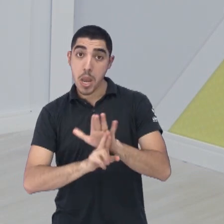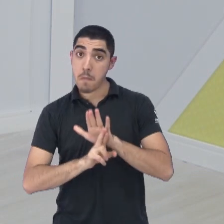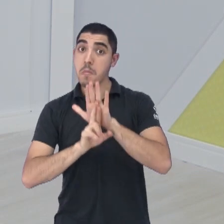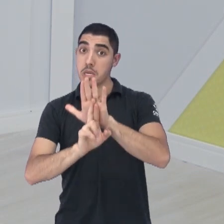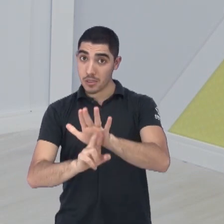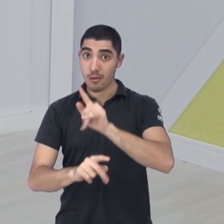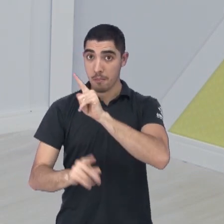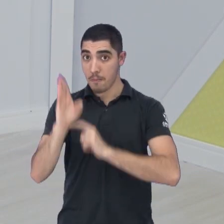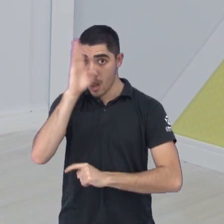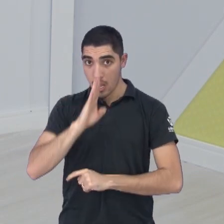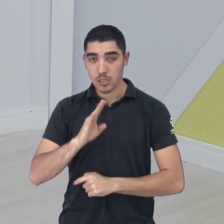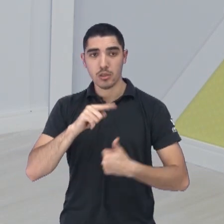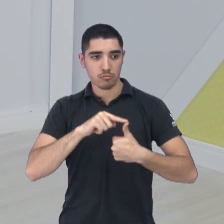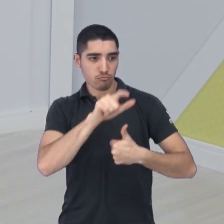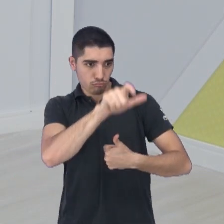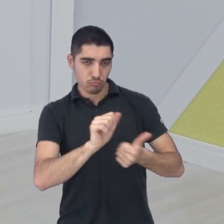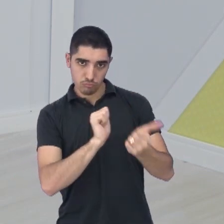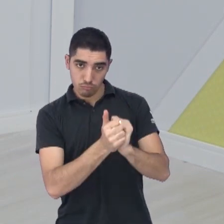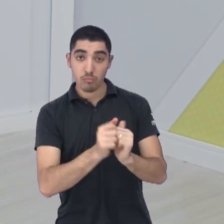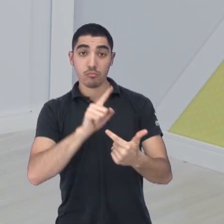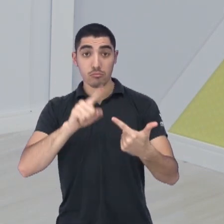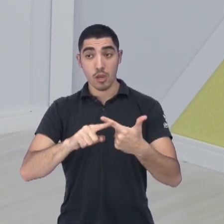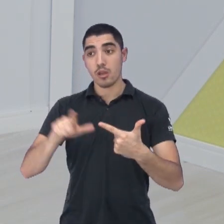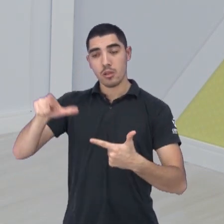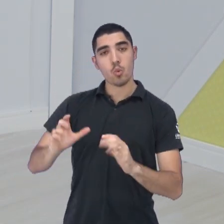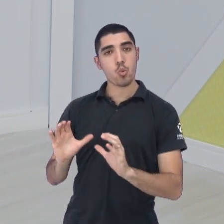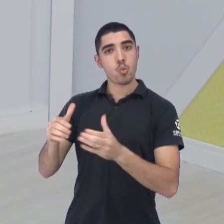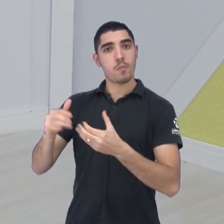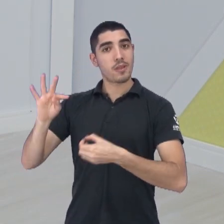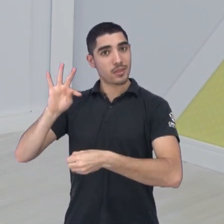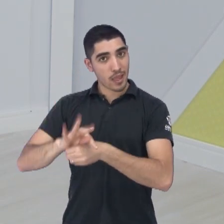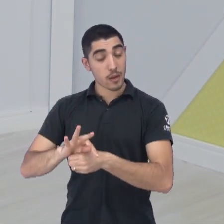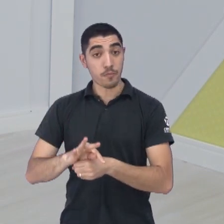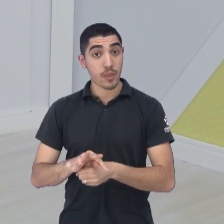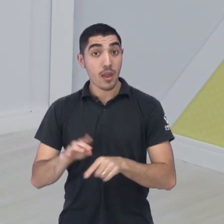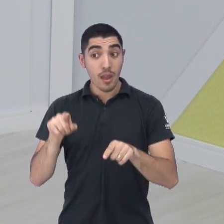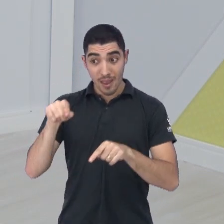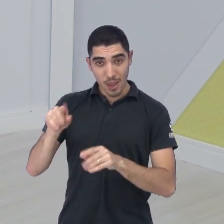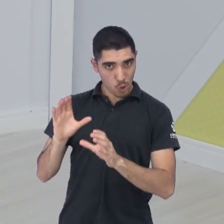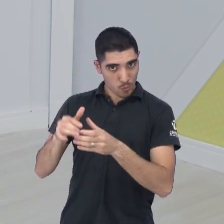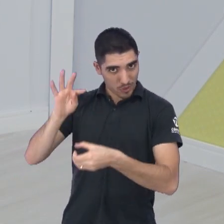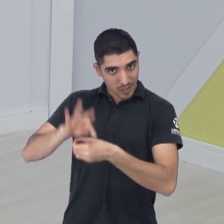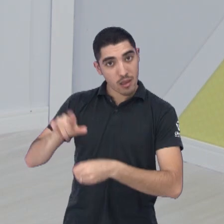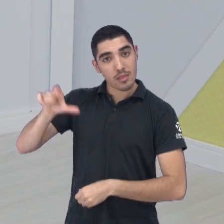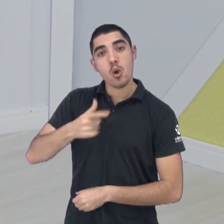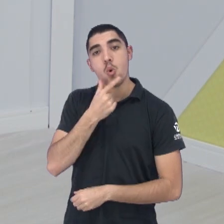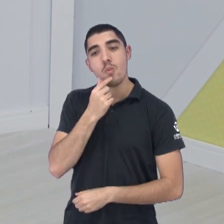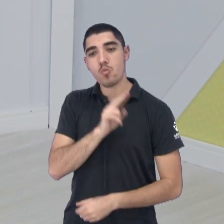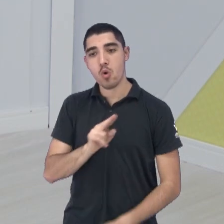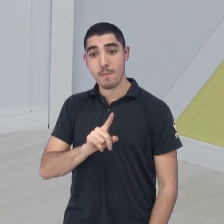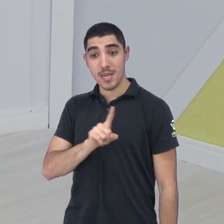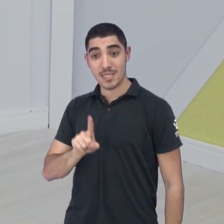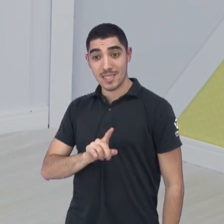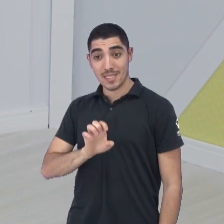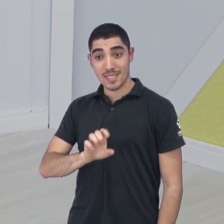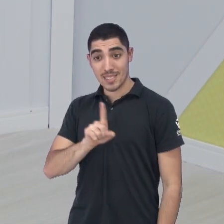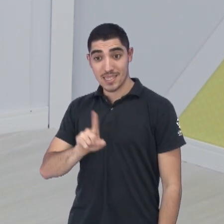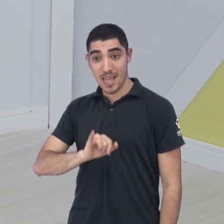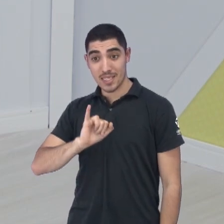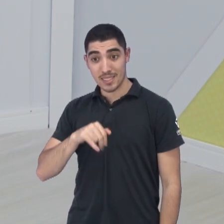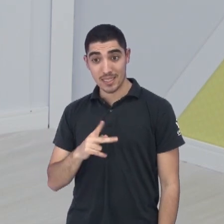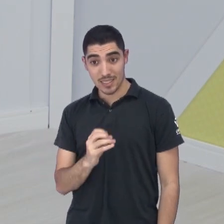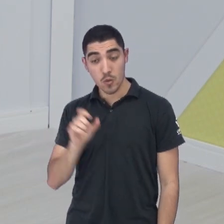com atletas como com profissionais de comissões técnicas. E um deles é o Zezinho Guardia, técnico da equipe de